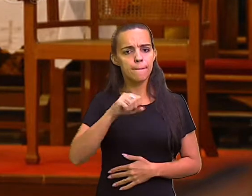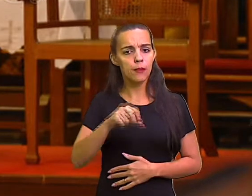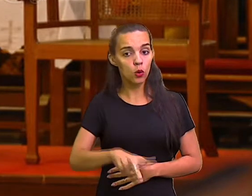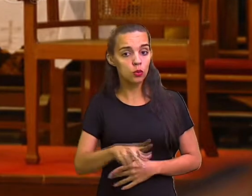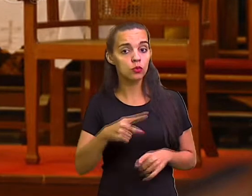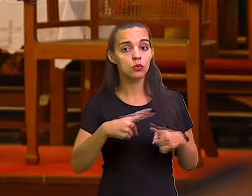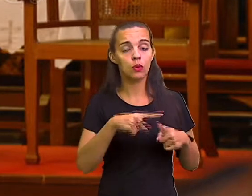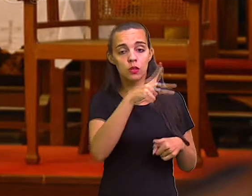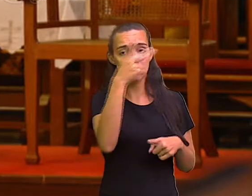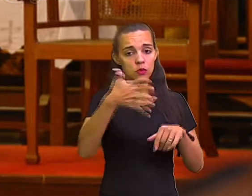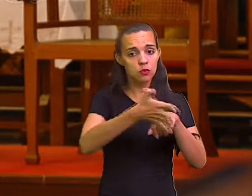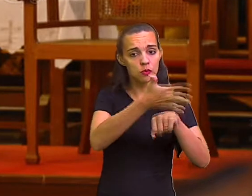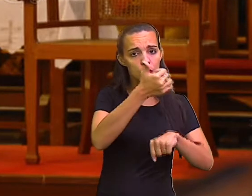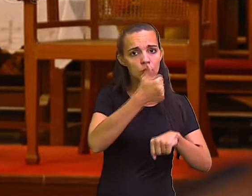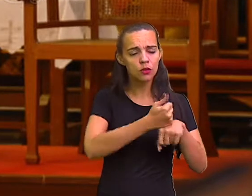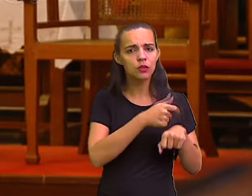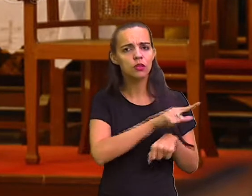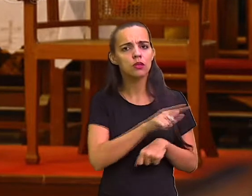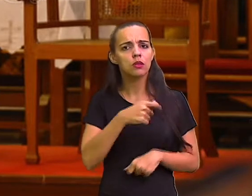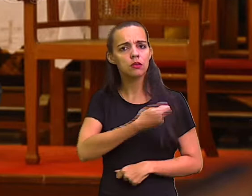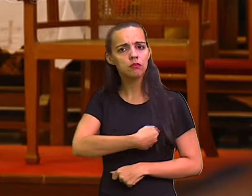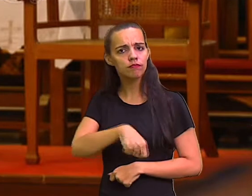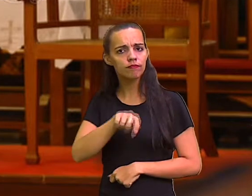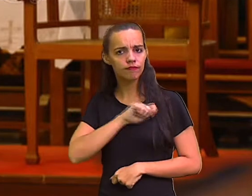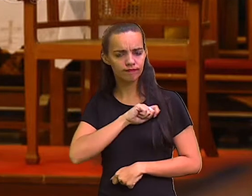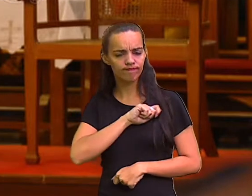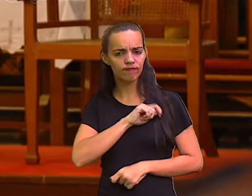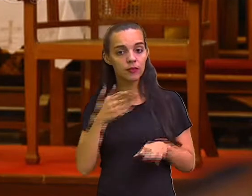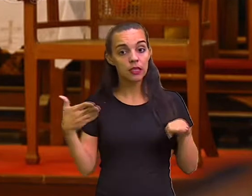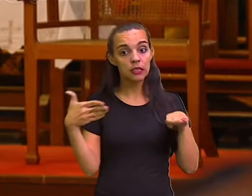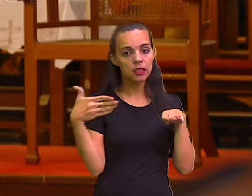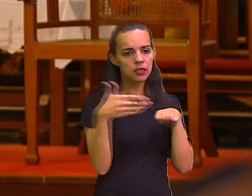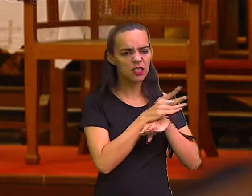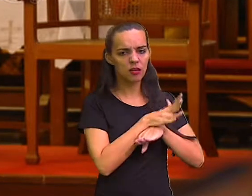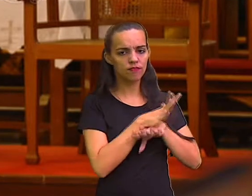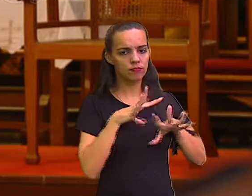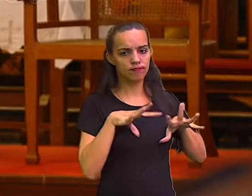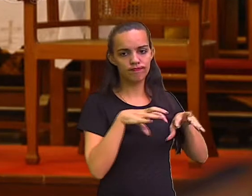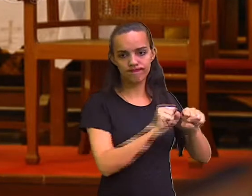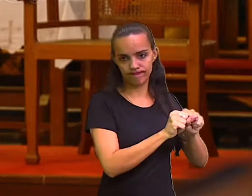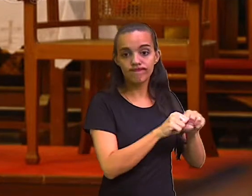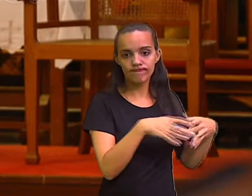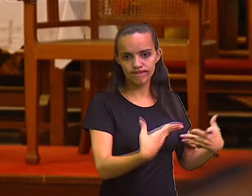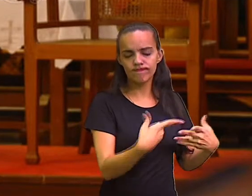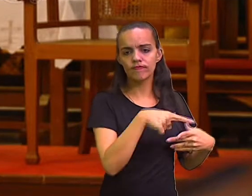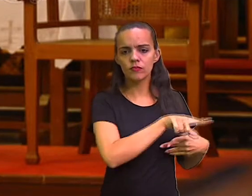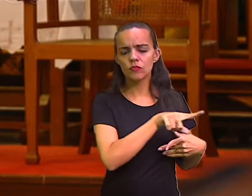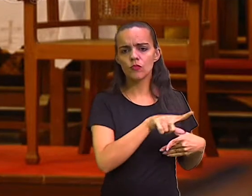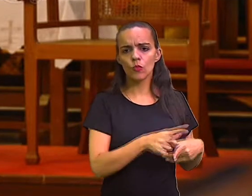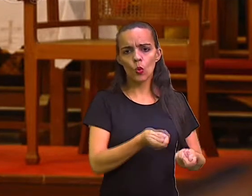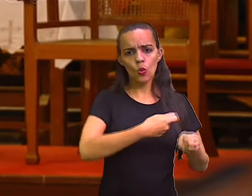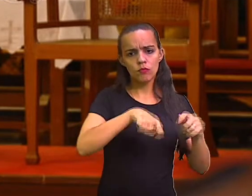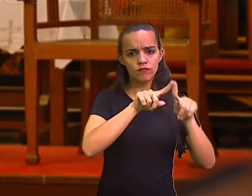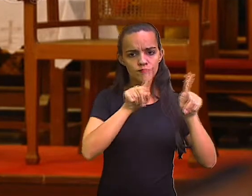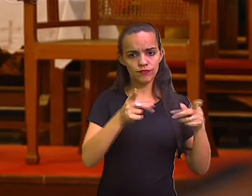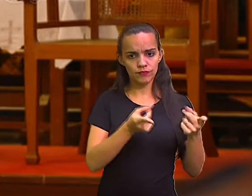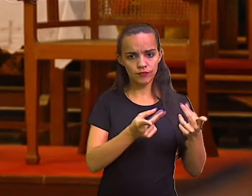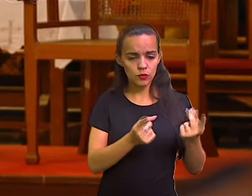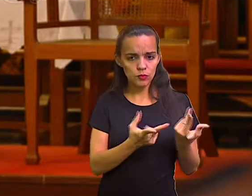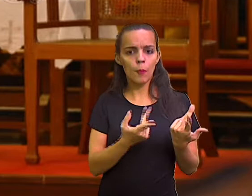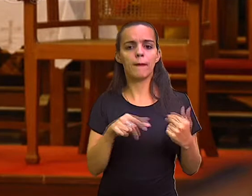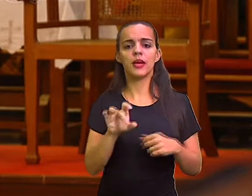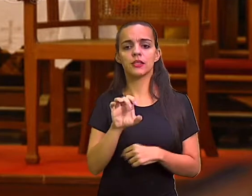holandeses e britânicos procuraram dominar o comércio de especiarias em suas fontes lá na